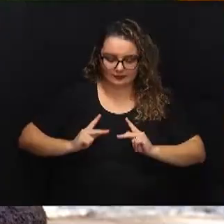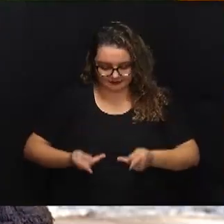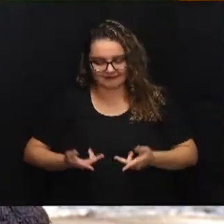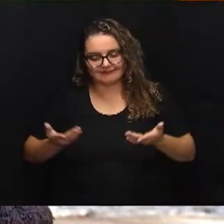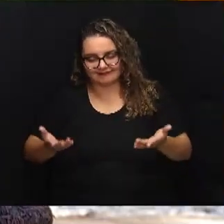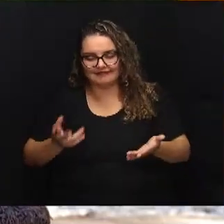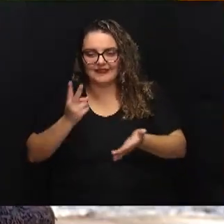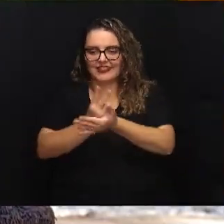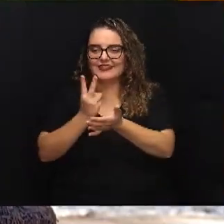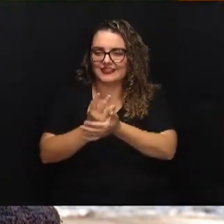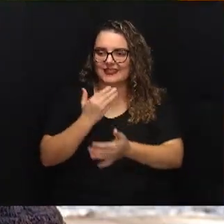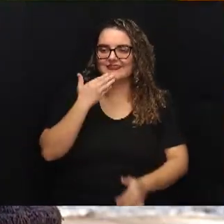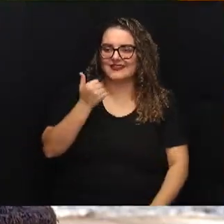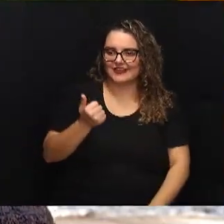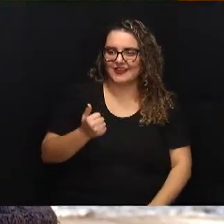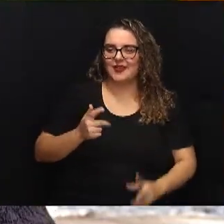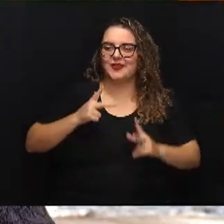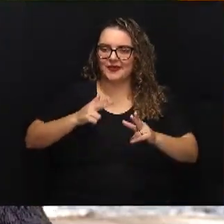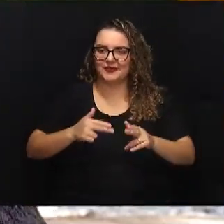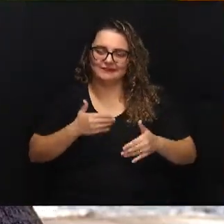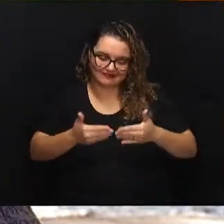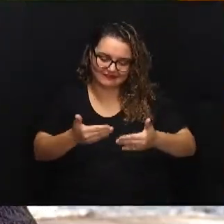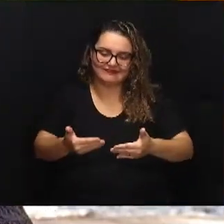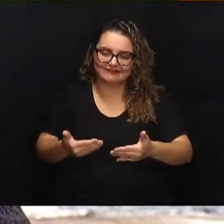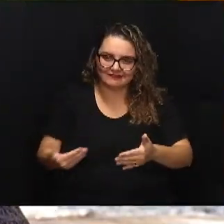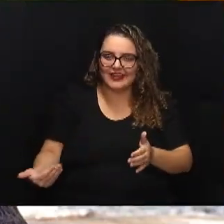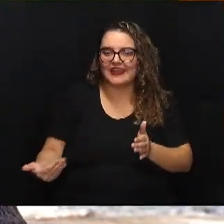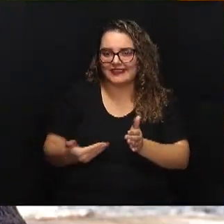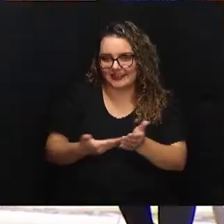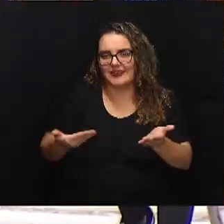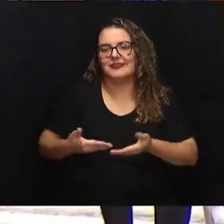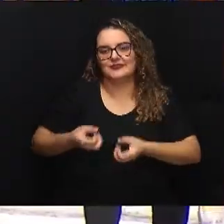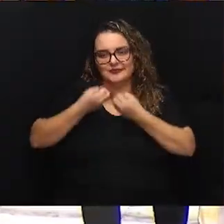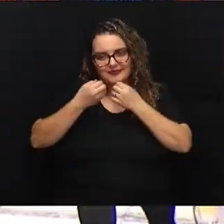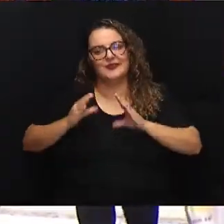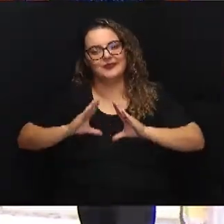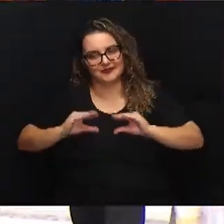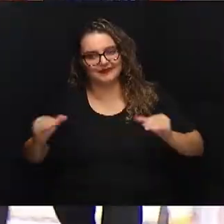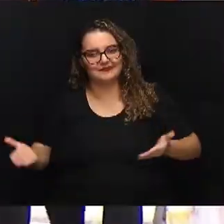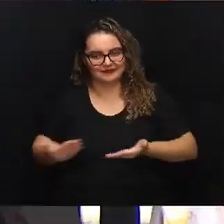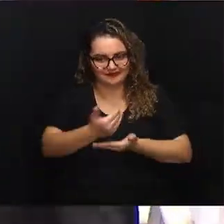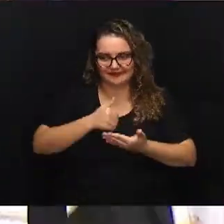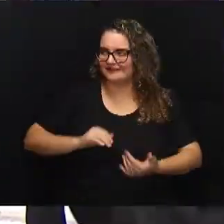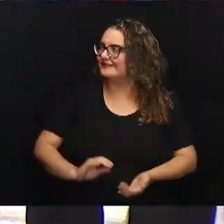gente sempre melhora na medida que passa, mas até hoje a gente tem um bom acolhimento.